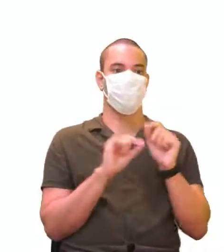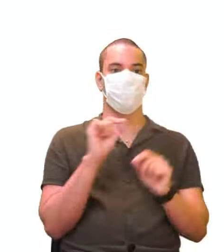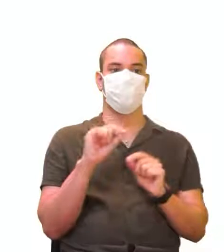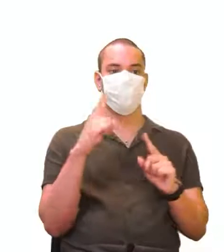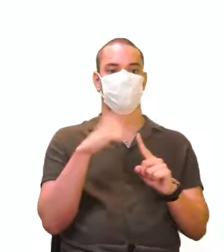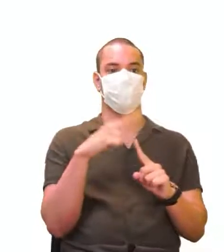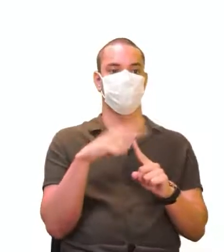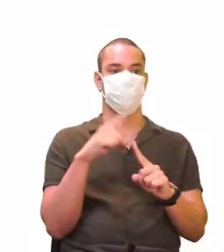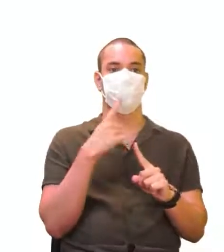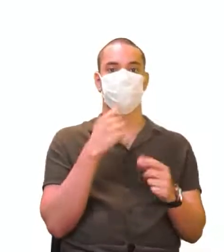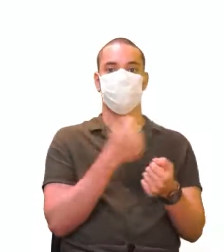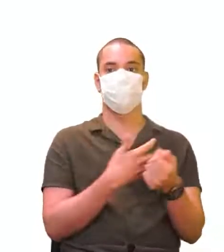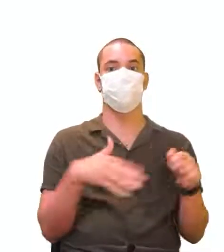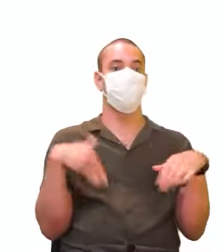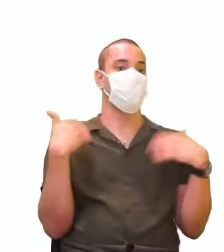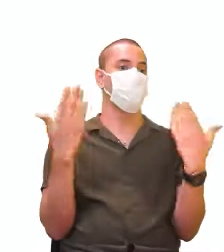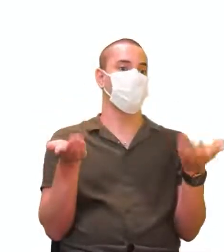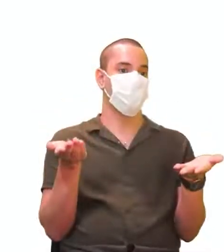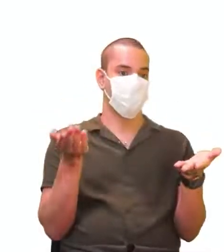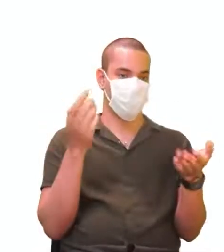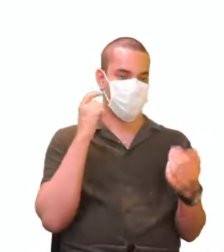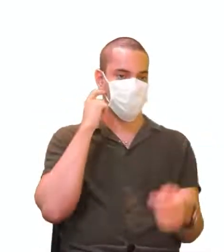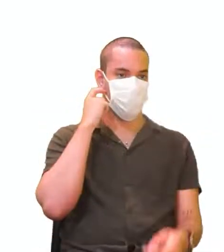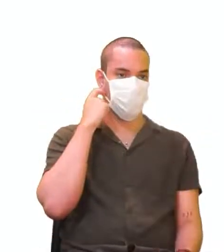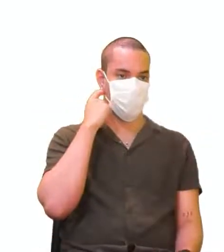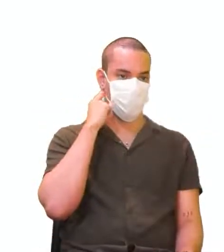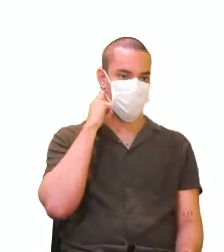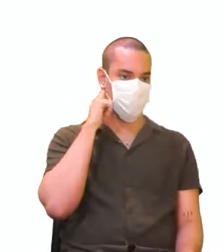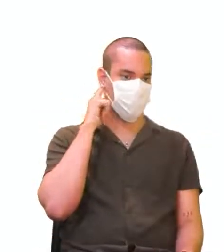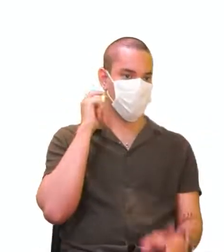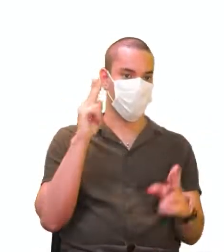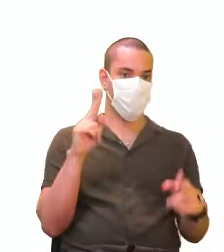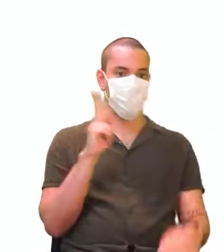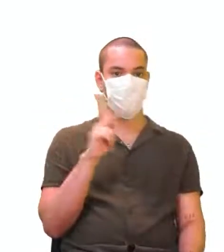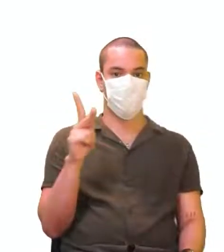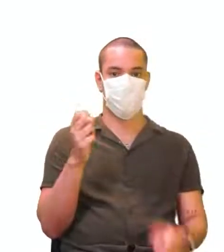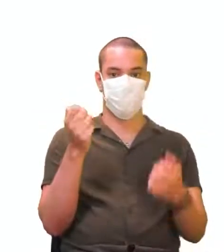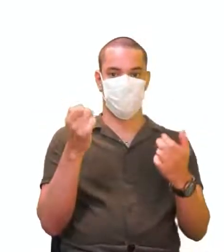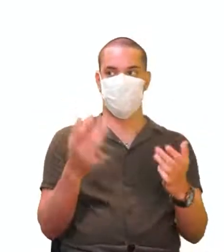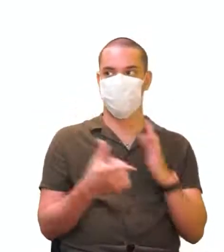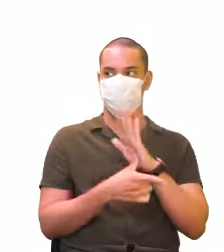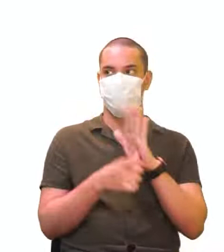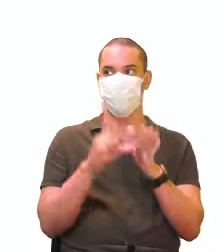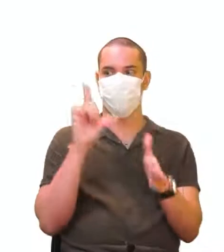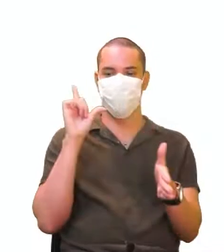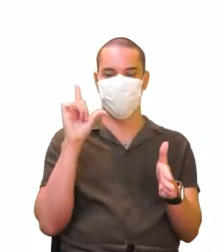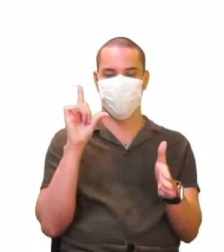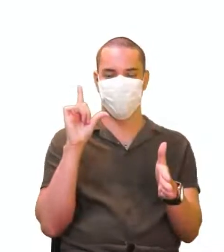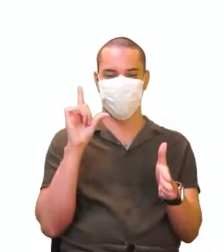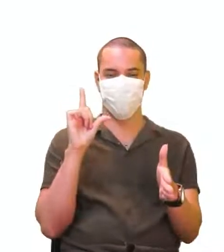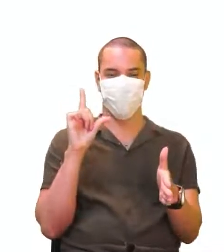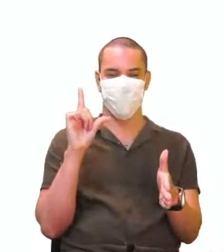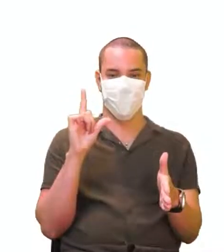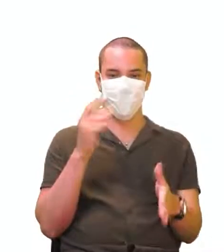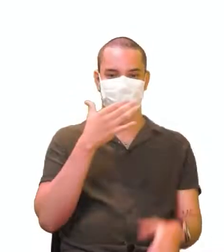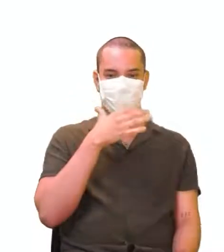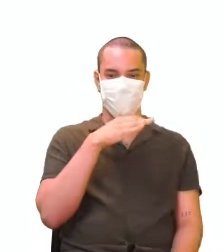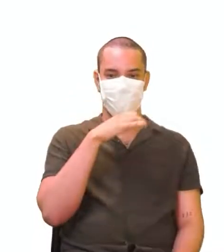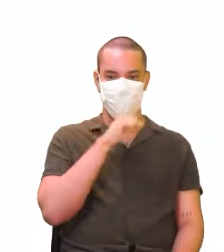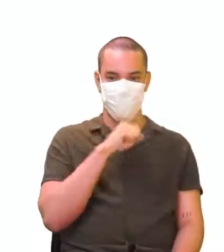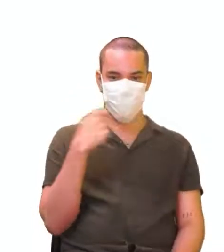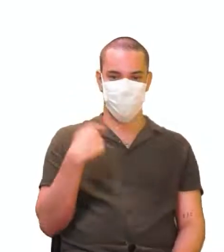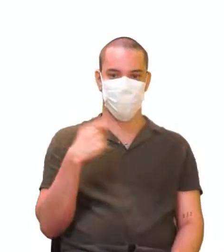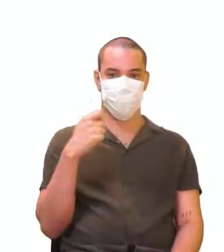tenham, respectivamente, que tipos sanguíneos. Então, foi o que o prof falou ali inicialmente. O pai, ele vai ter que ser